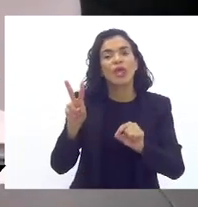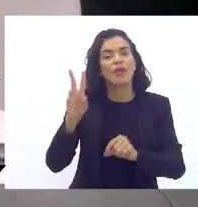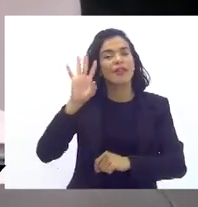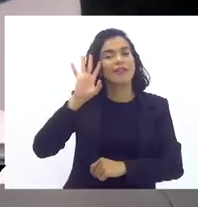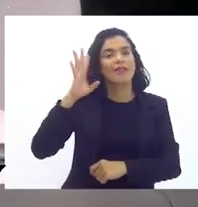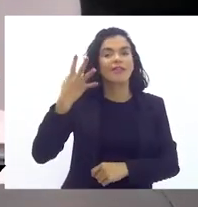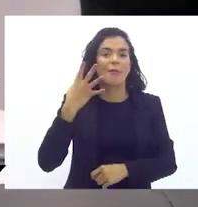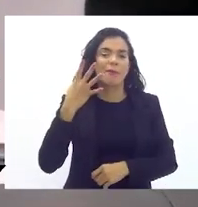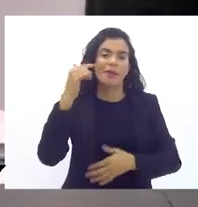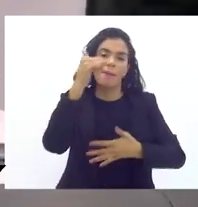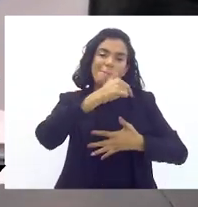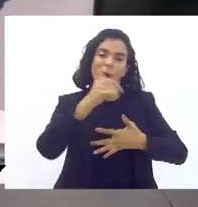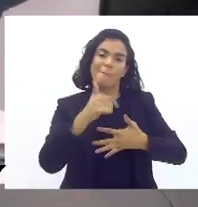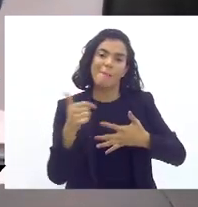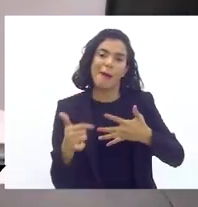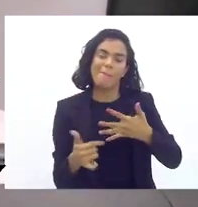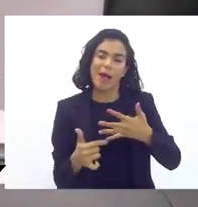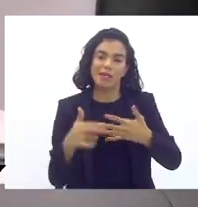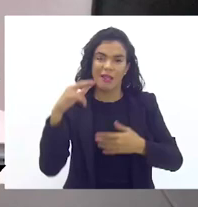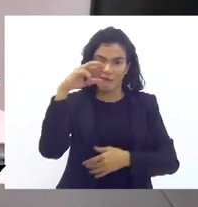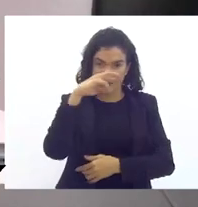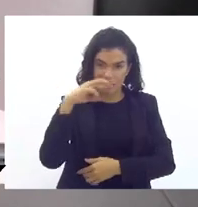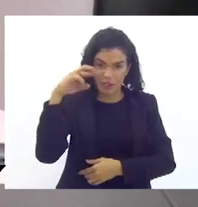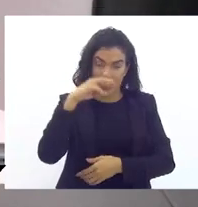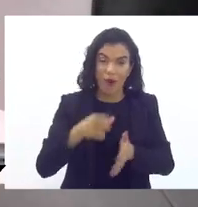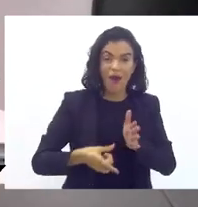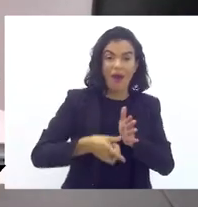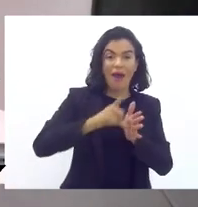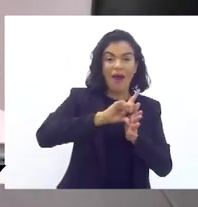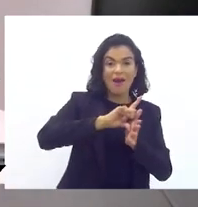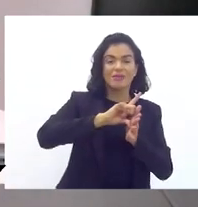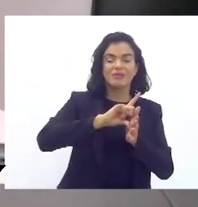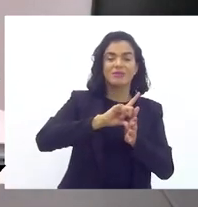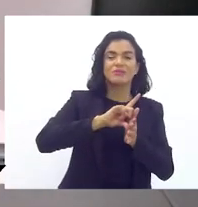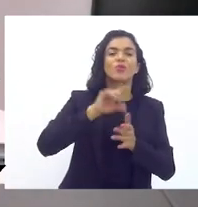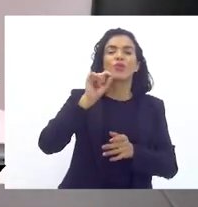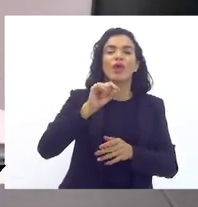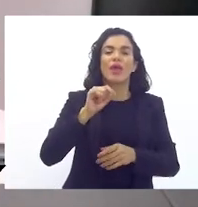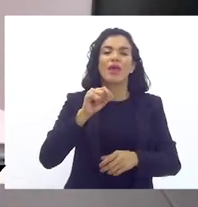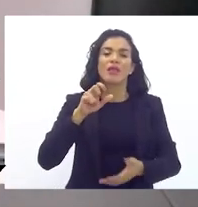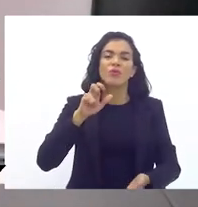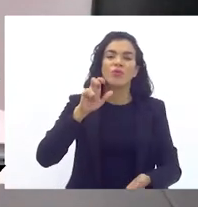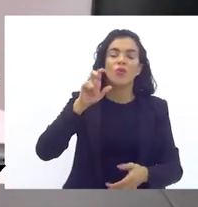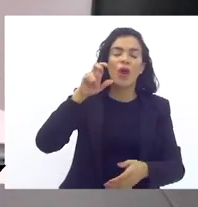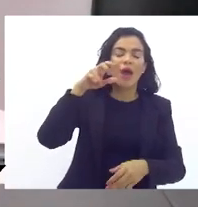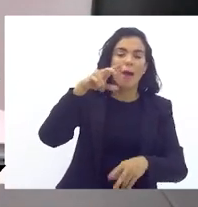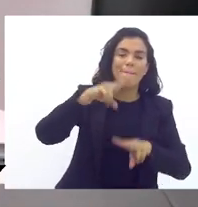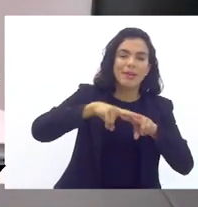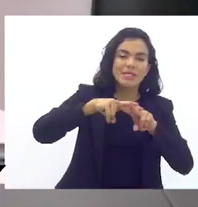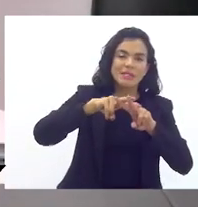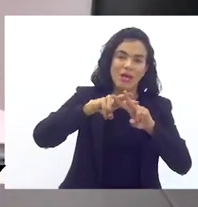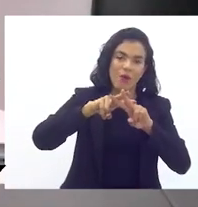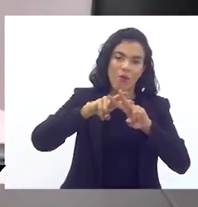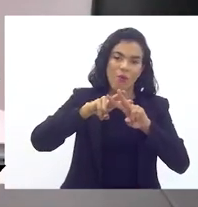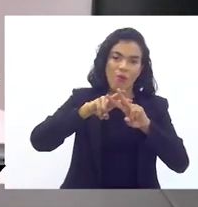passos da investigação policial antes que uma injustiça seja e cometida